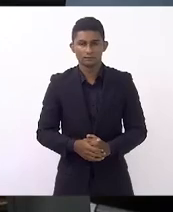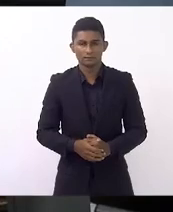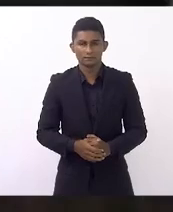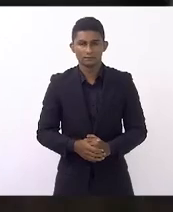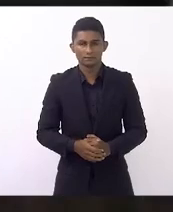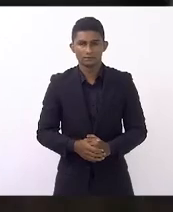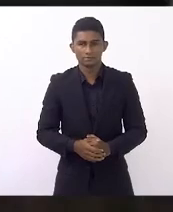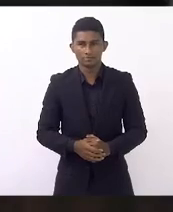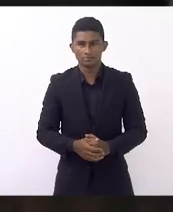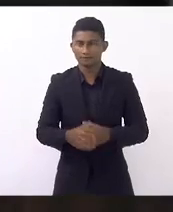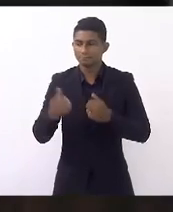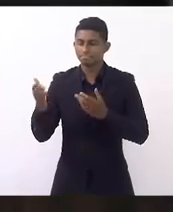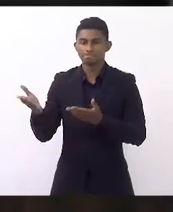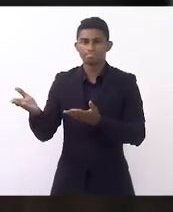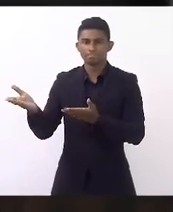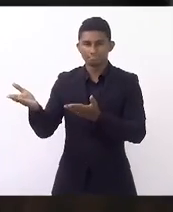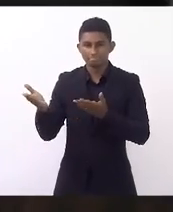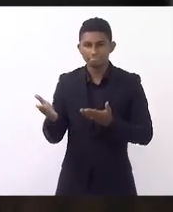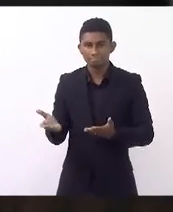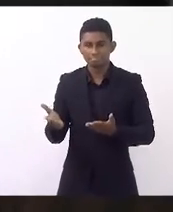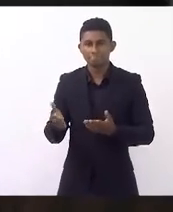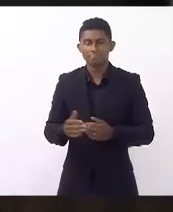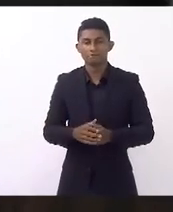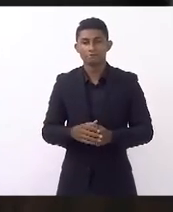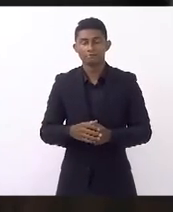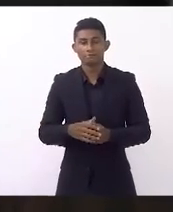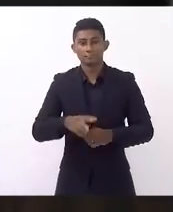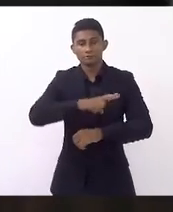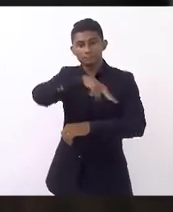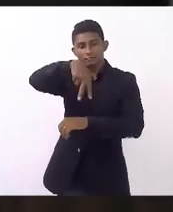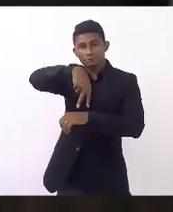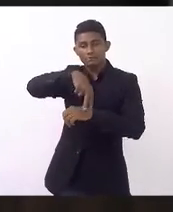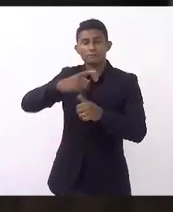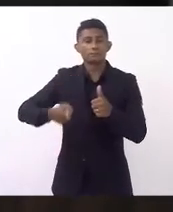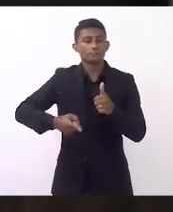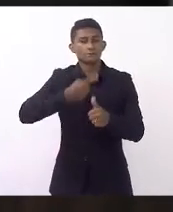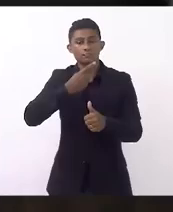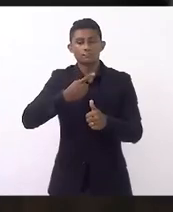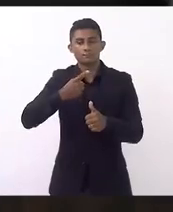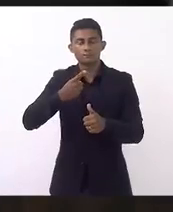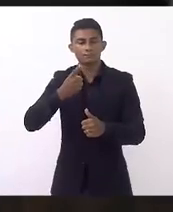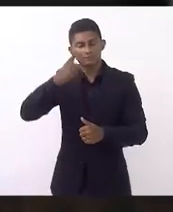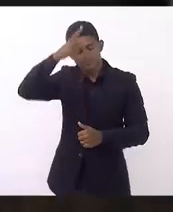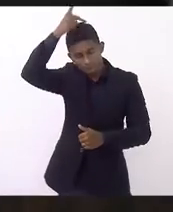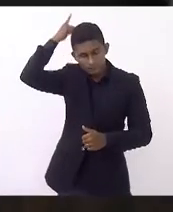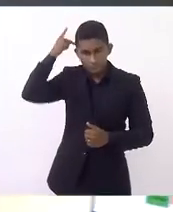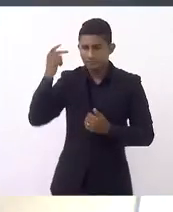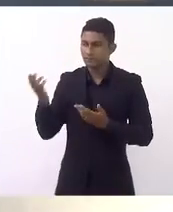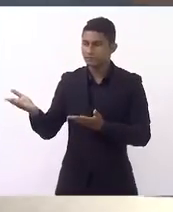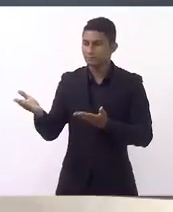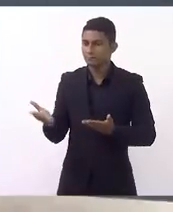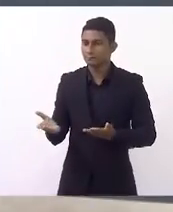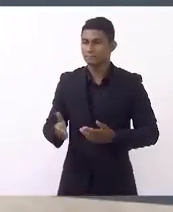Com a palavra, o primeiro orador inscrito, o nobre deputado Luiz Paulo.